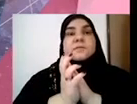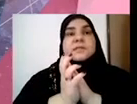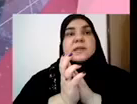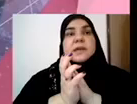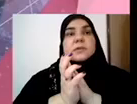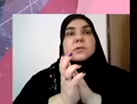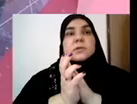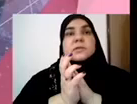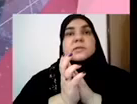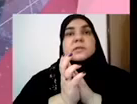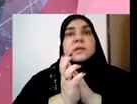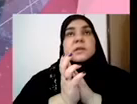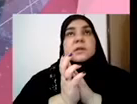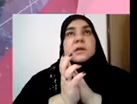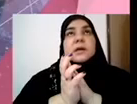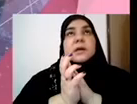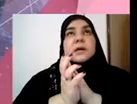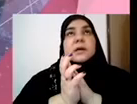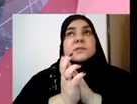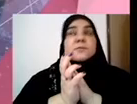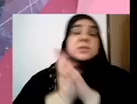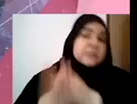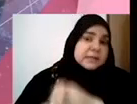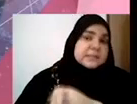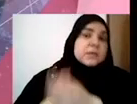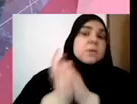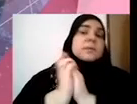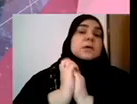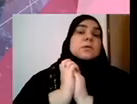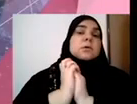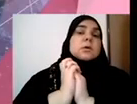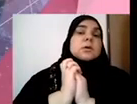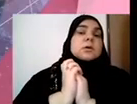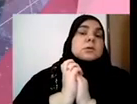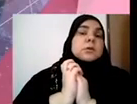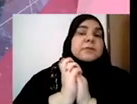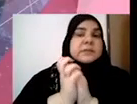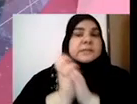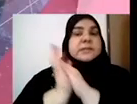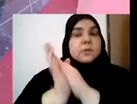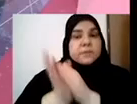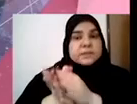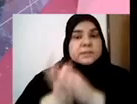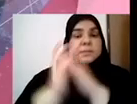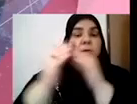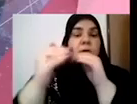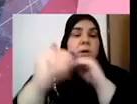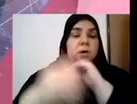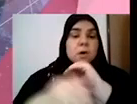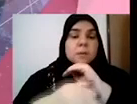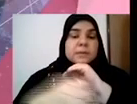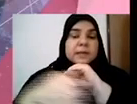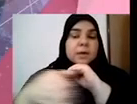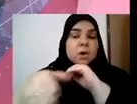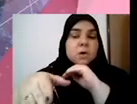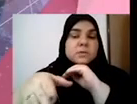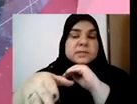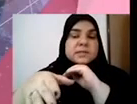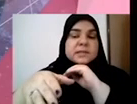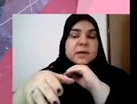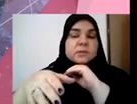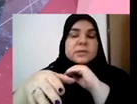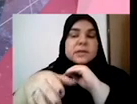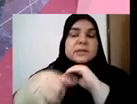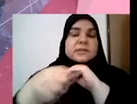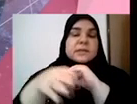fosse 900... se fosse 95.000, 95 vezes 1.000. Como tem